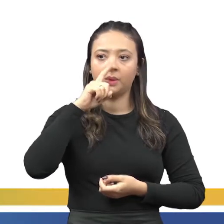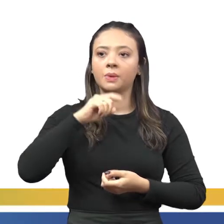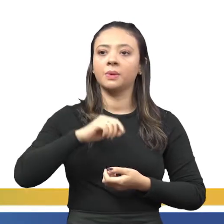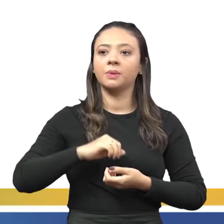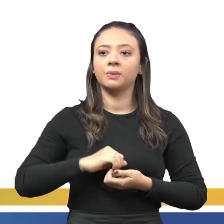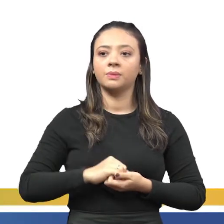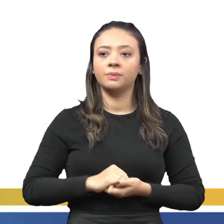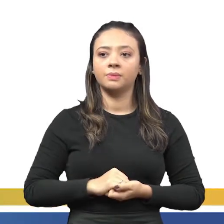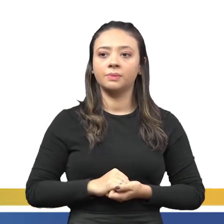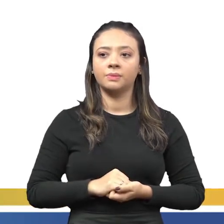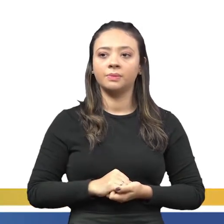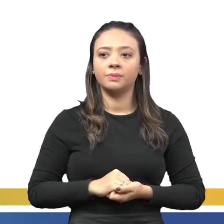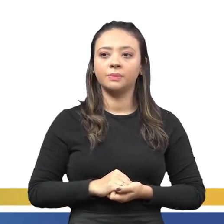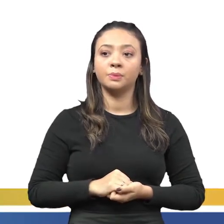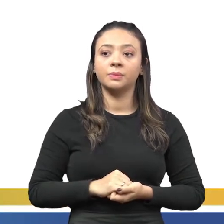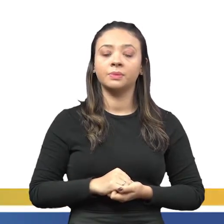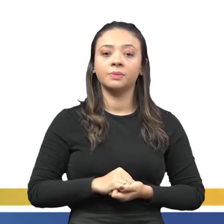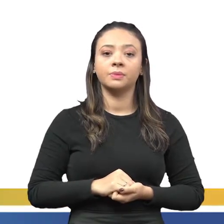biscoito.